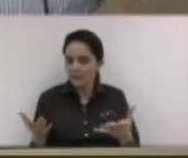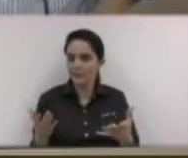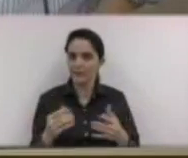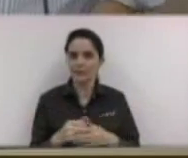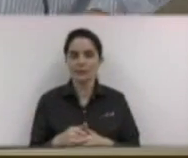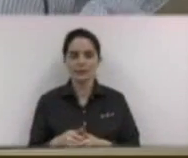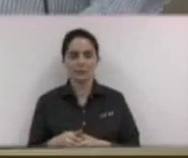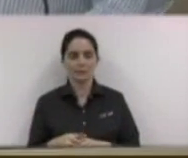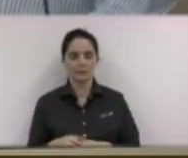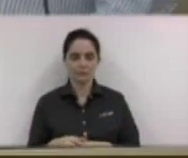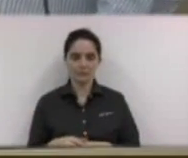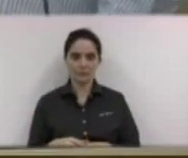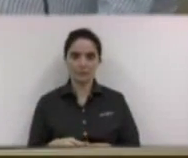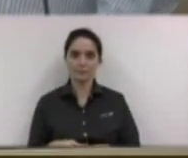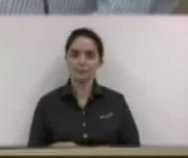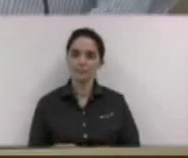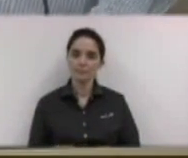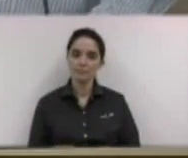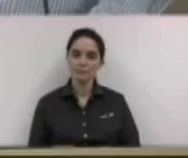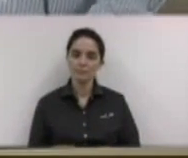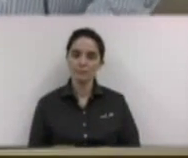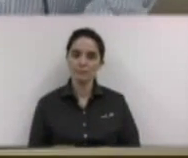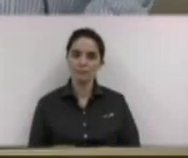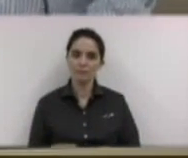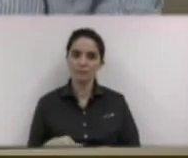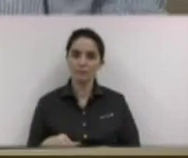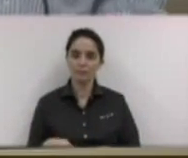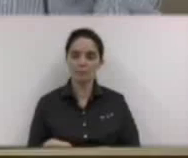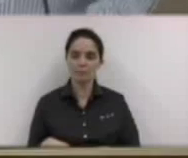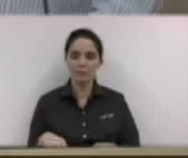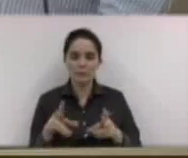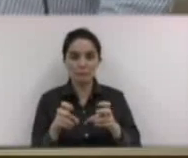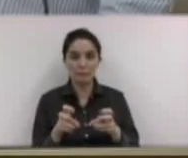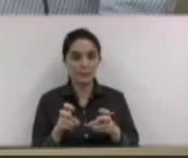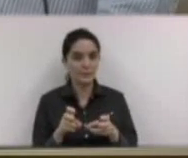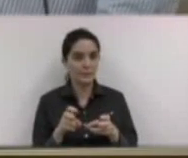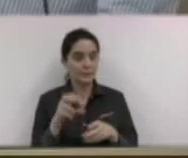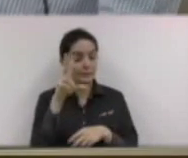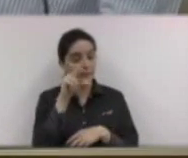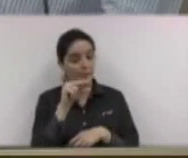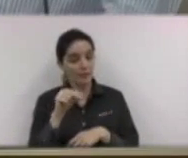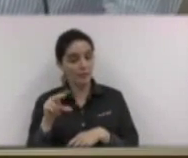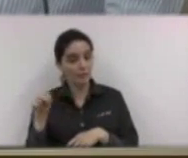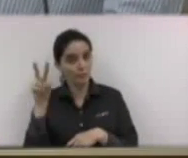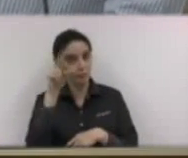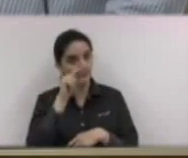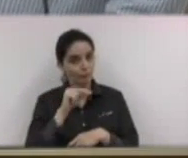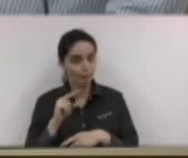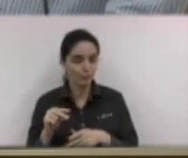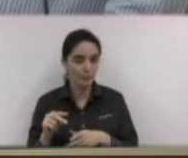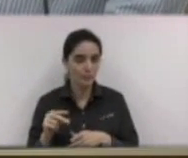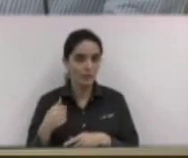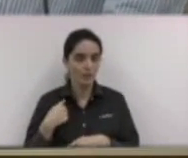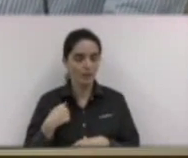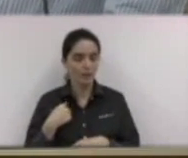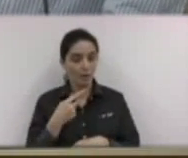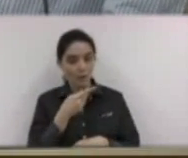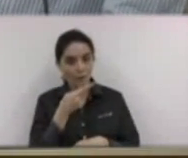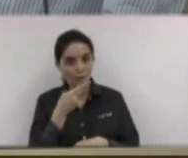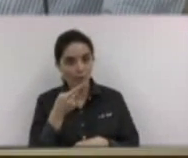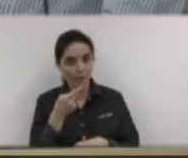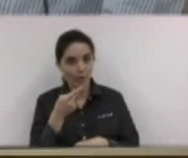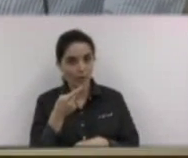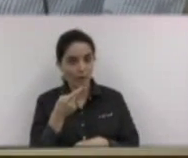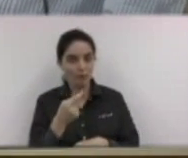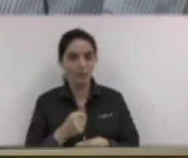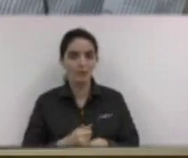conselheiro Saraiva e senador Vergueiro, para ver se consegue enganar não sei quem. Eu quero dizer para essas pessoas que o município